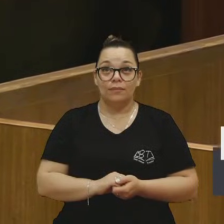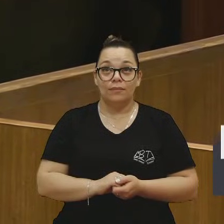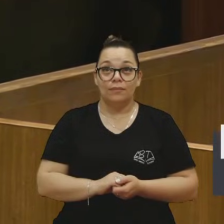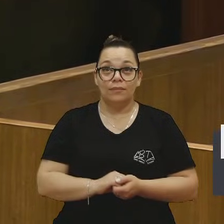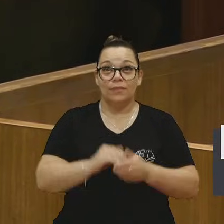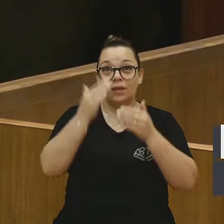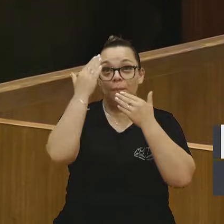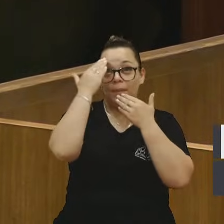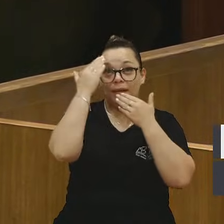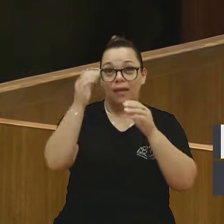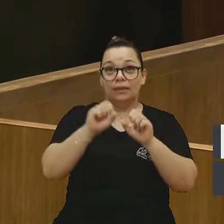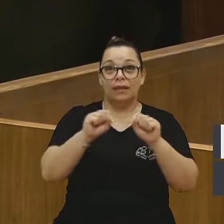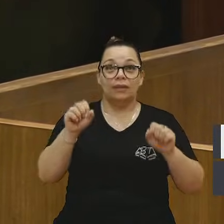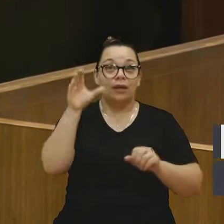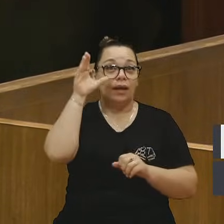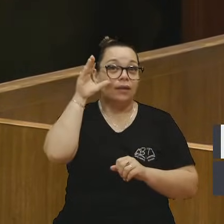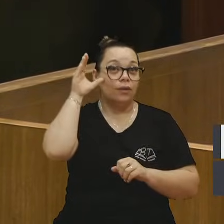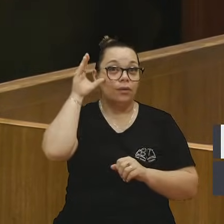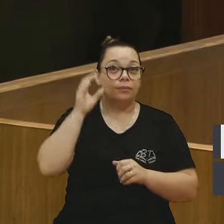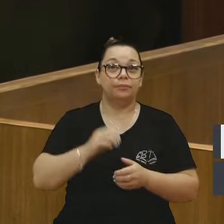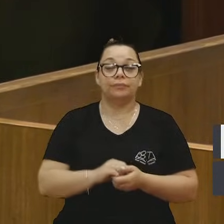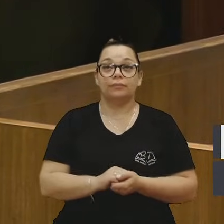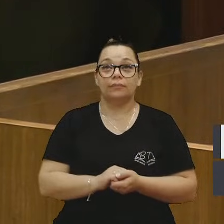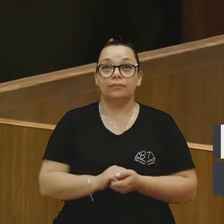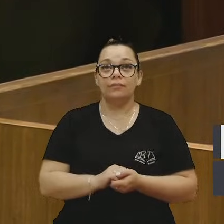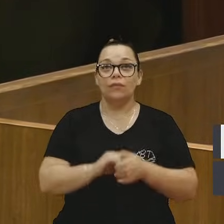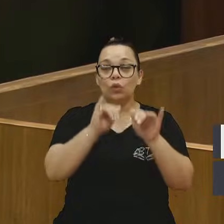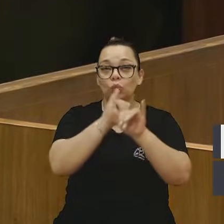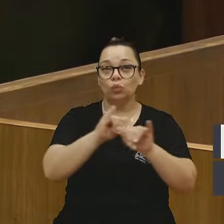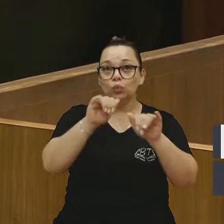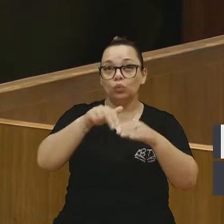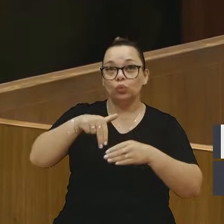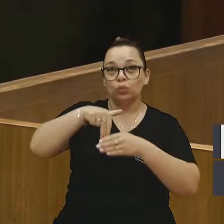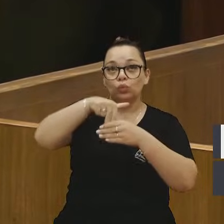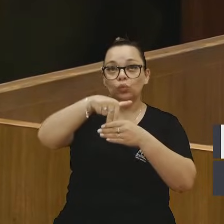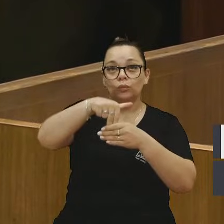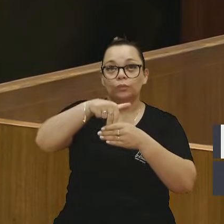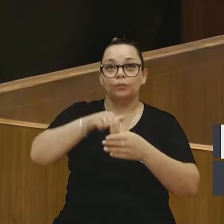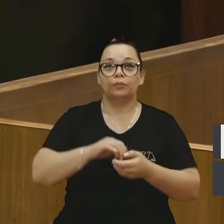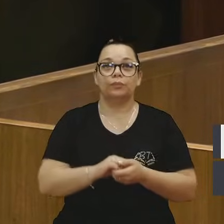Obrigado, secretário Cadori, pelo seu pronunciamento.